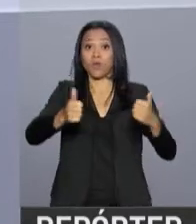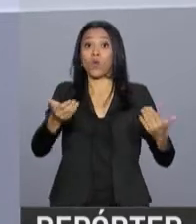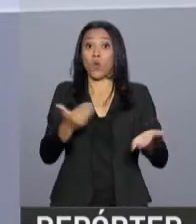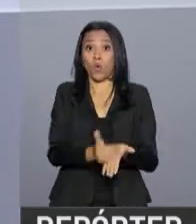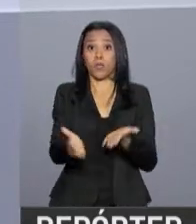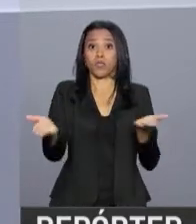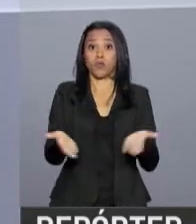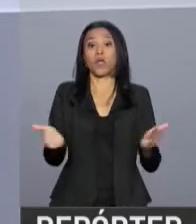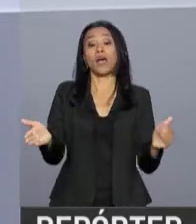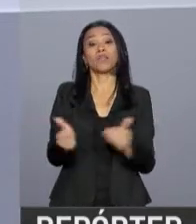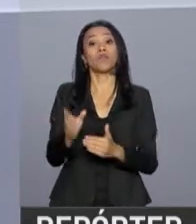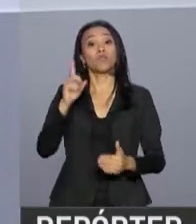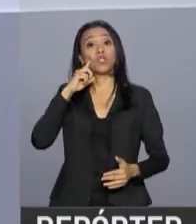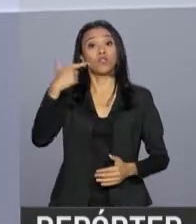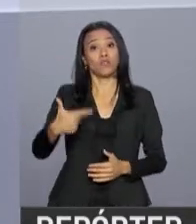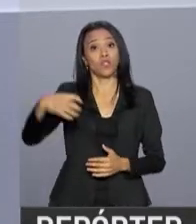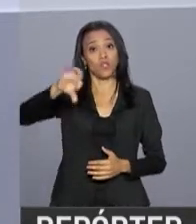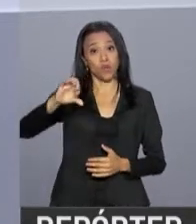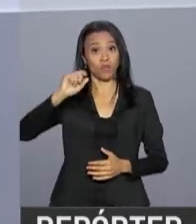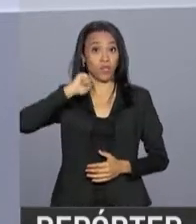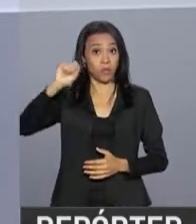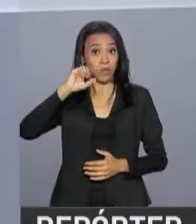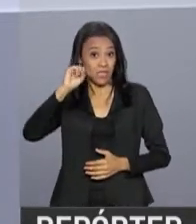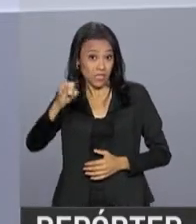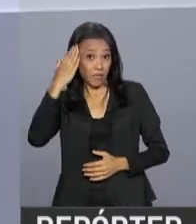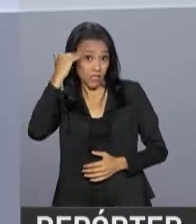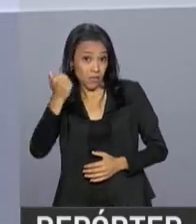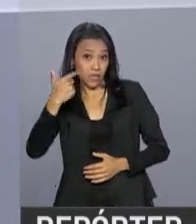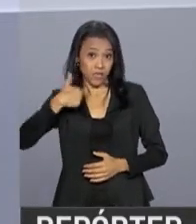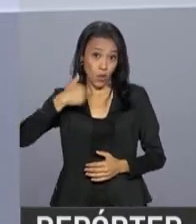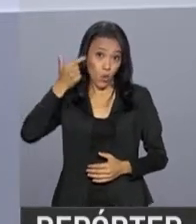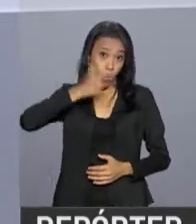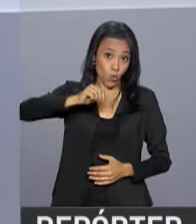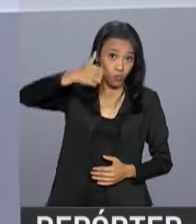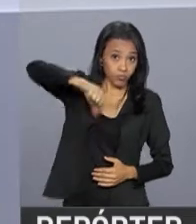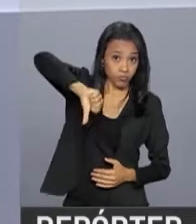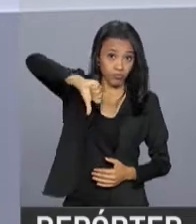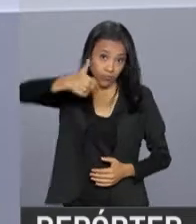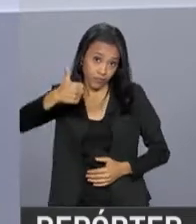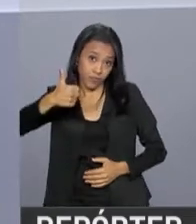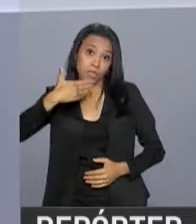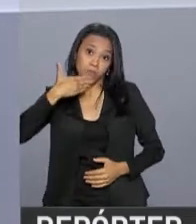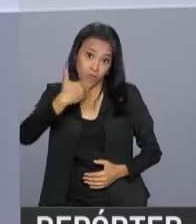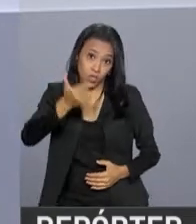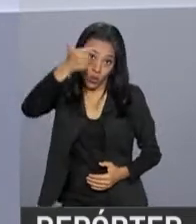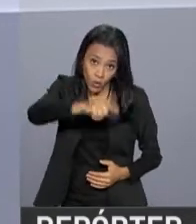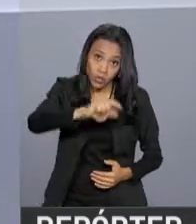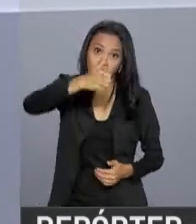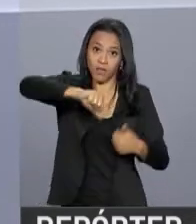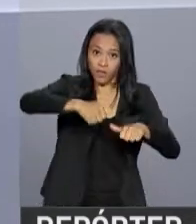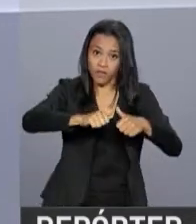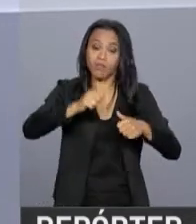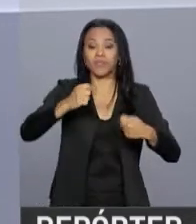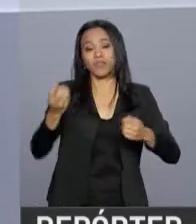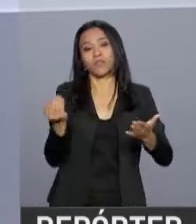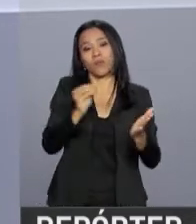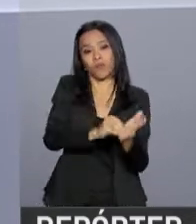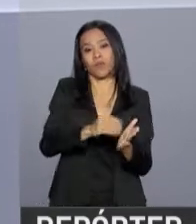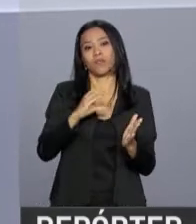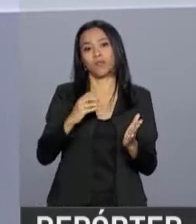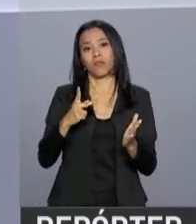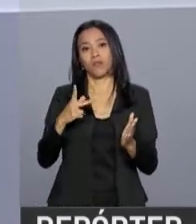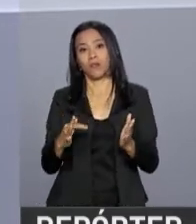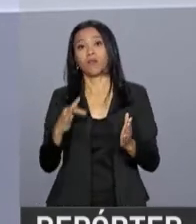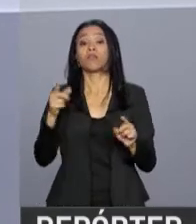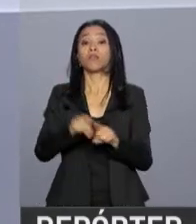para saber se os pedidos foram aprovados ou reprovados de entrar com recurso é necessário informar o cpf ea senha na